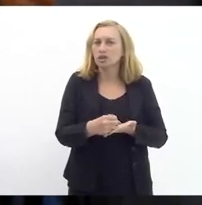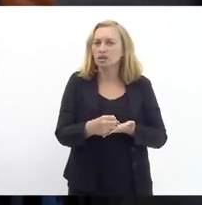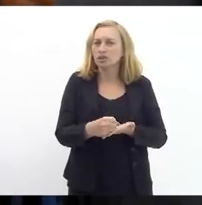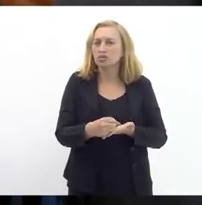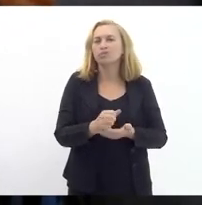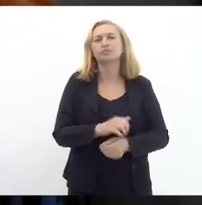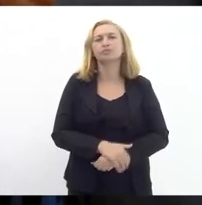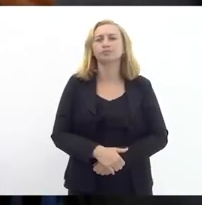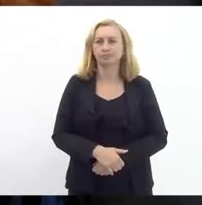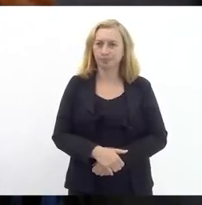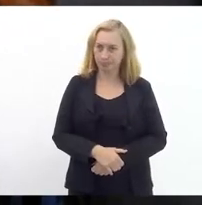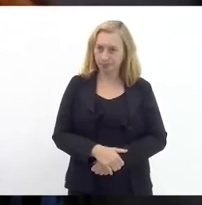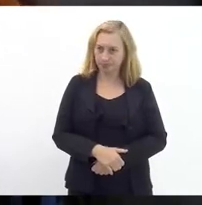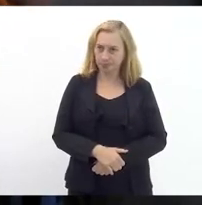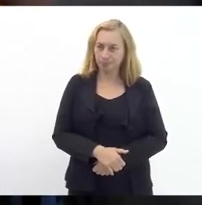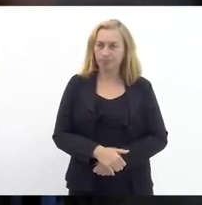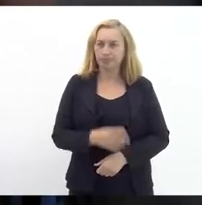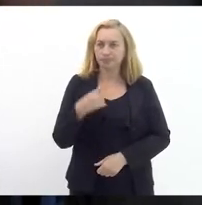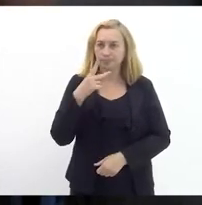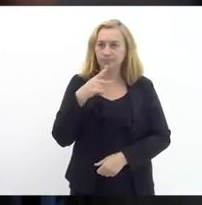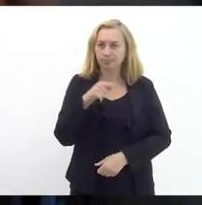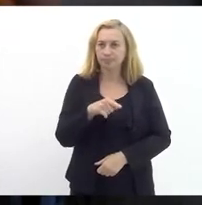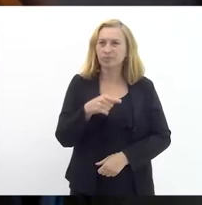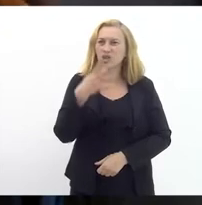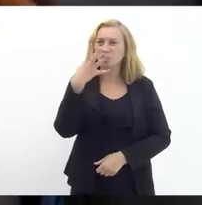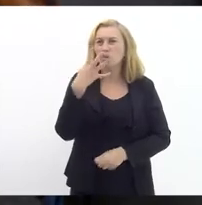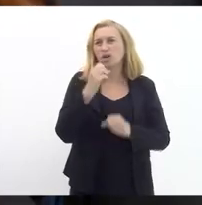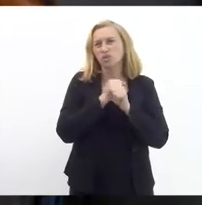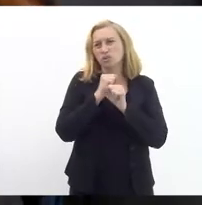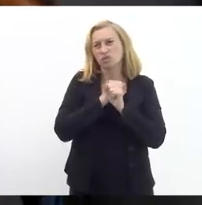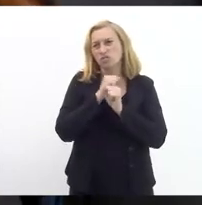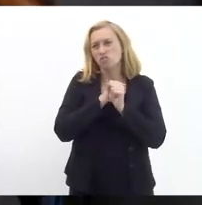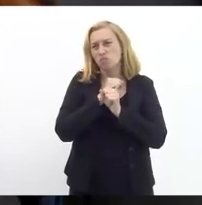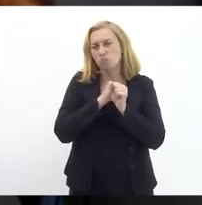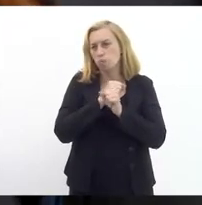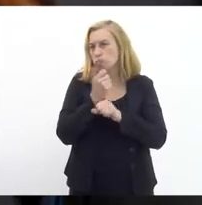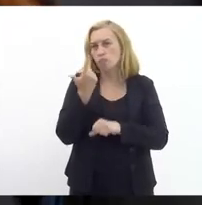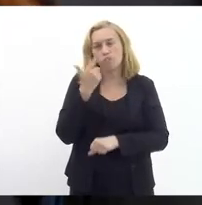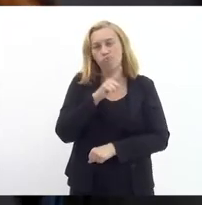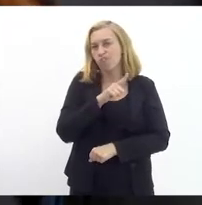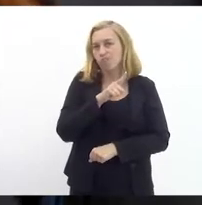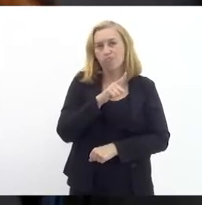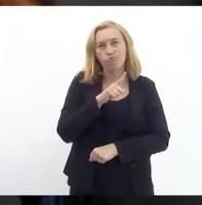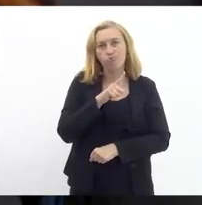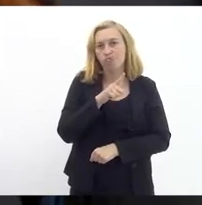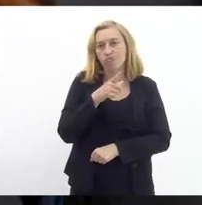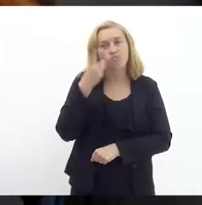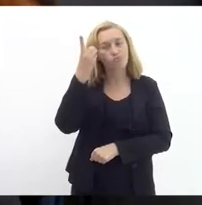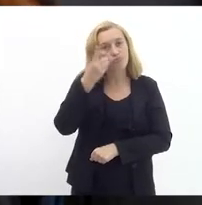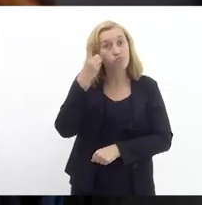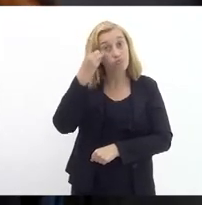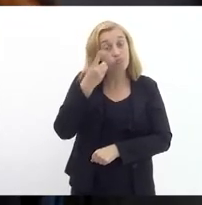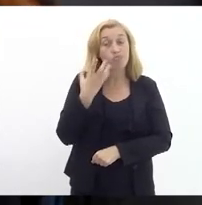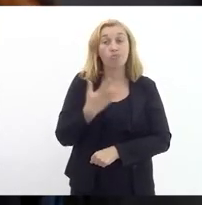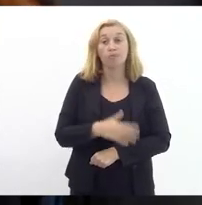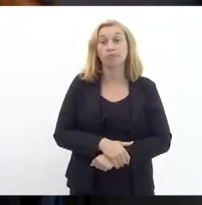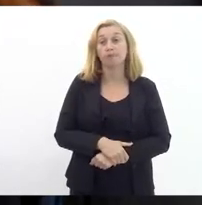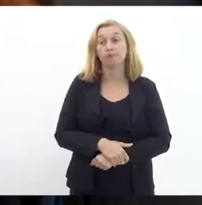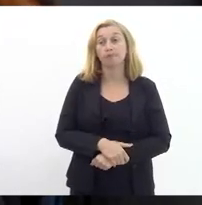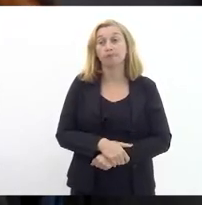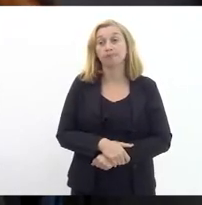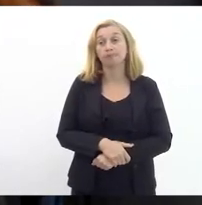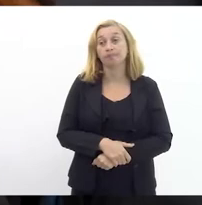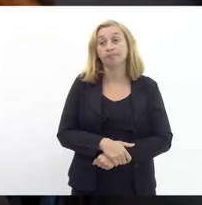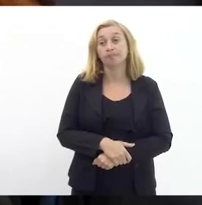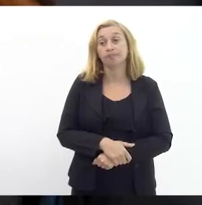de concessão. Entretanto, como foi... Quatro mais cedo, anos, doutor Murilo, é isso mesmo? Não conseguimos, deputada. E aqui